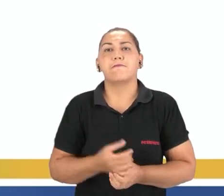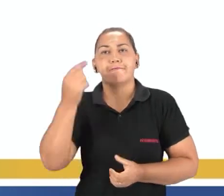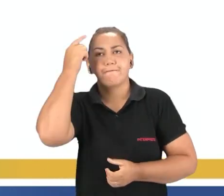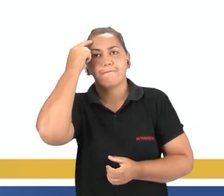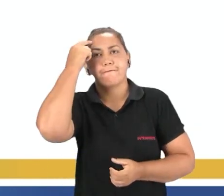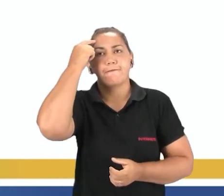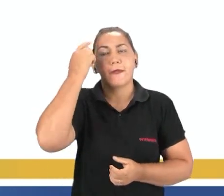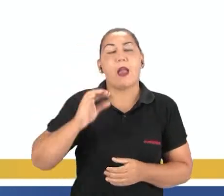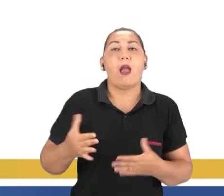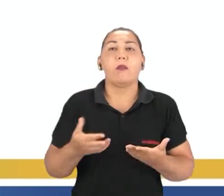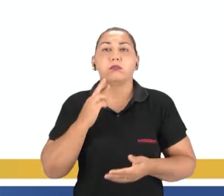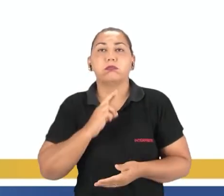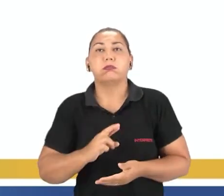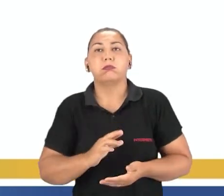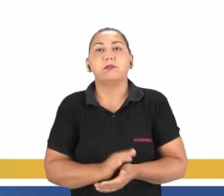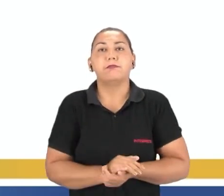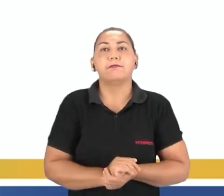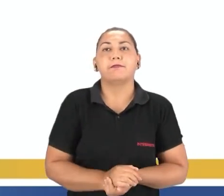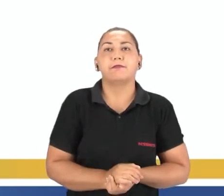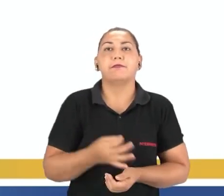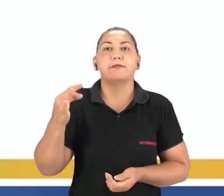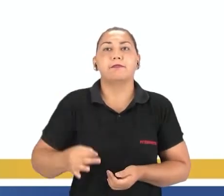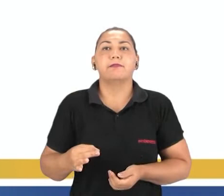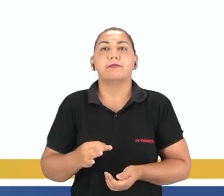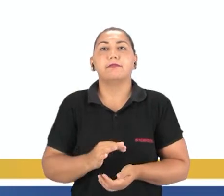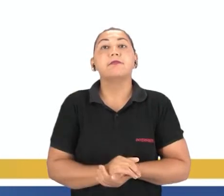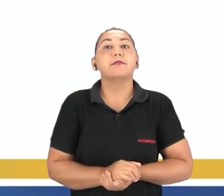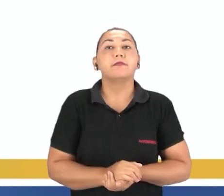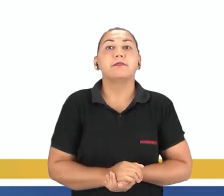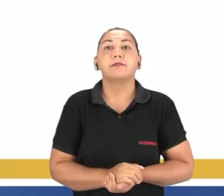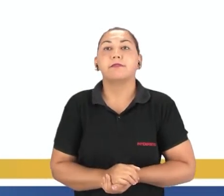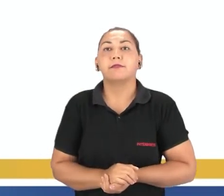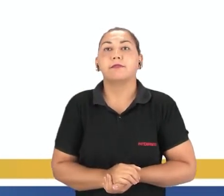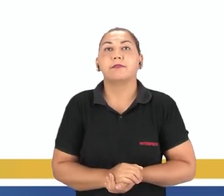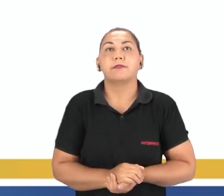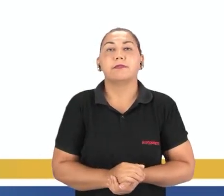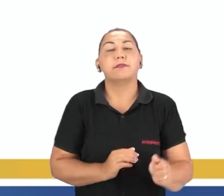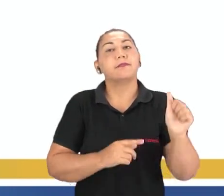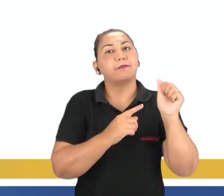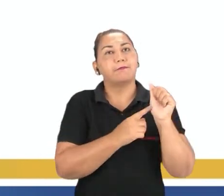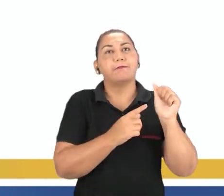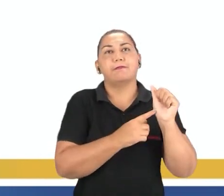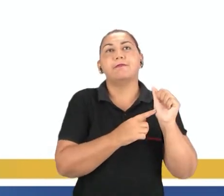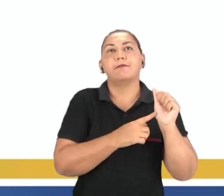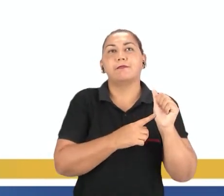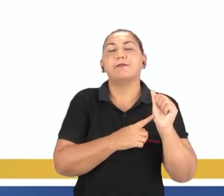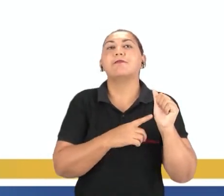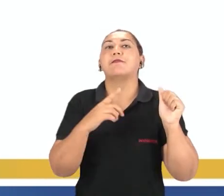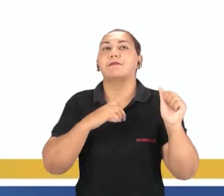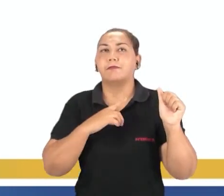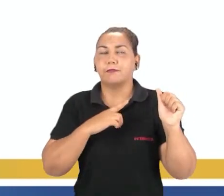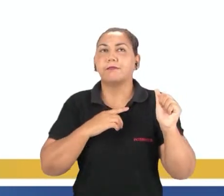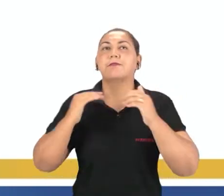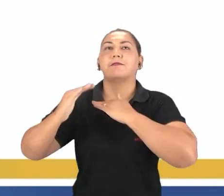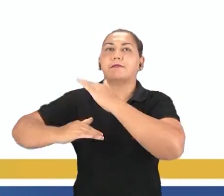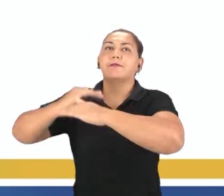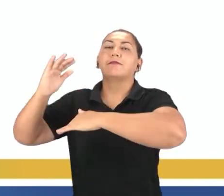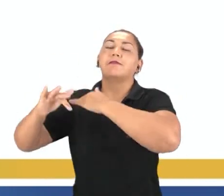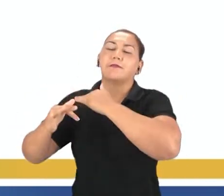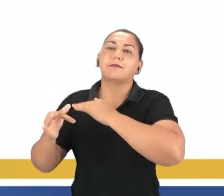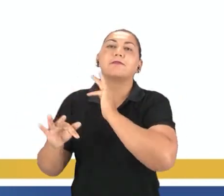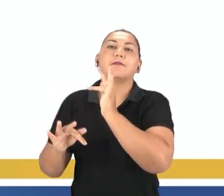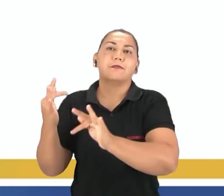E qual seria a resposta? Vamos ver que a resposta seria a letra A, né, pessoal? Houve uma evolução técnica